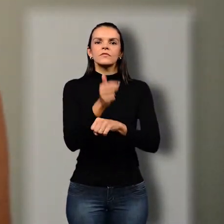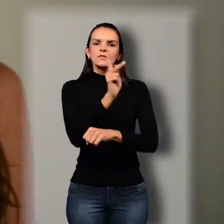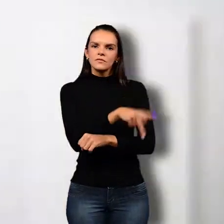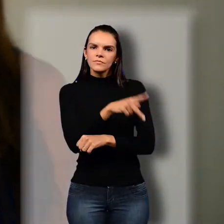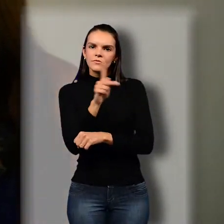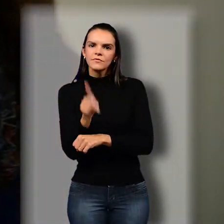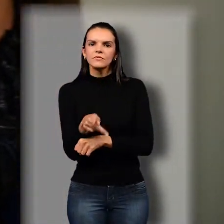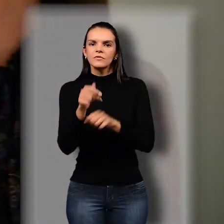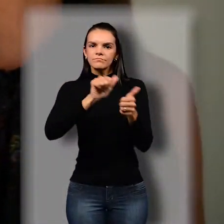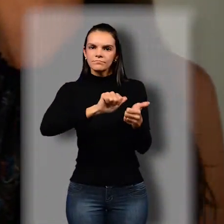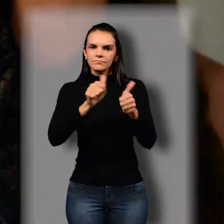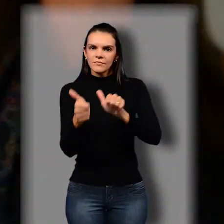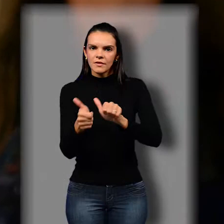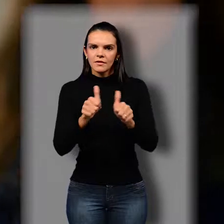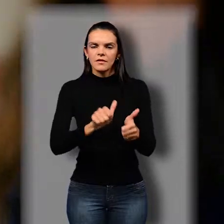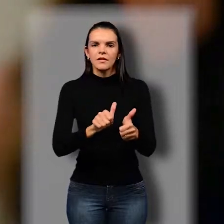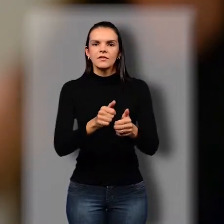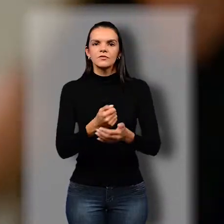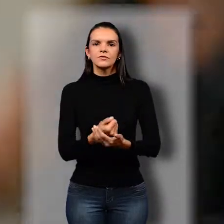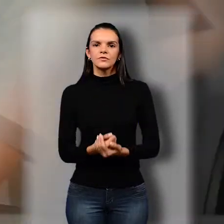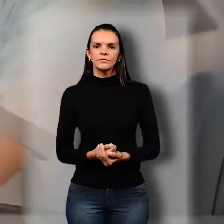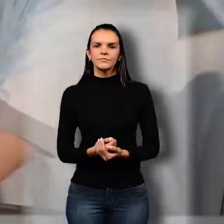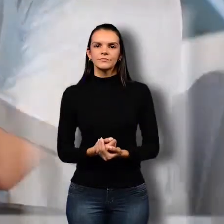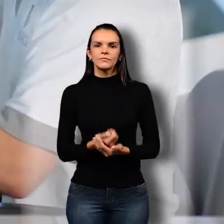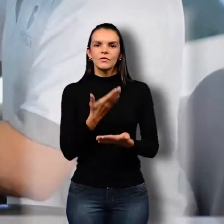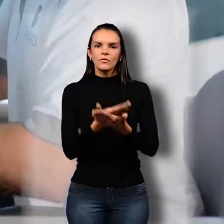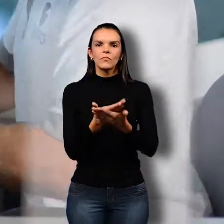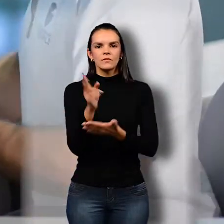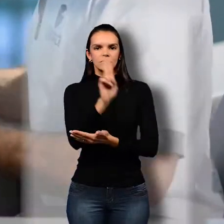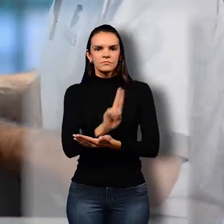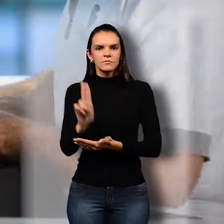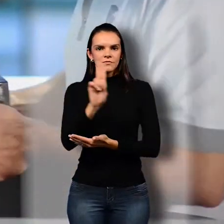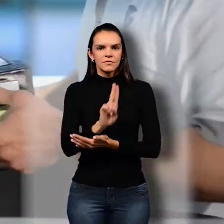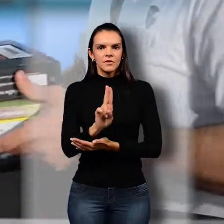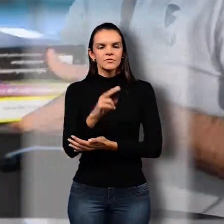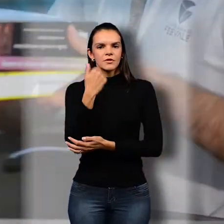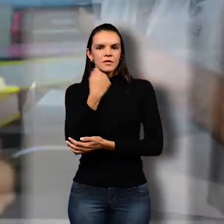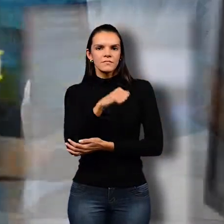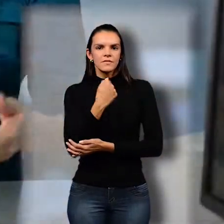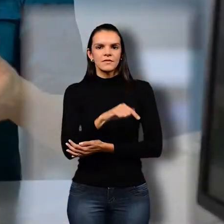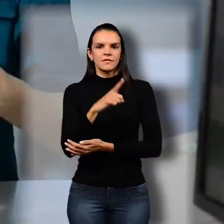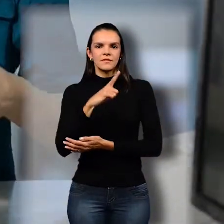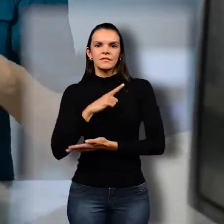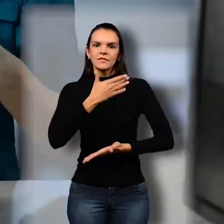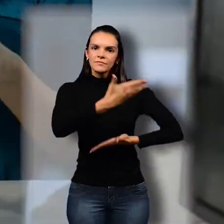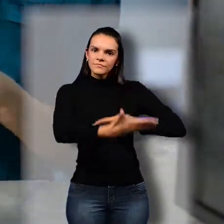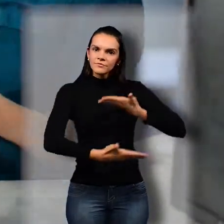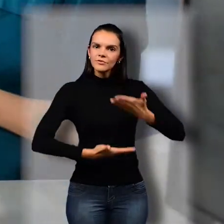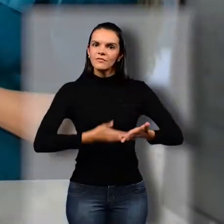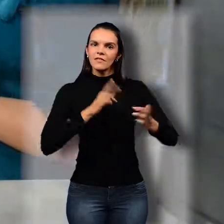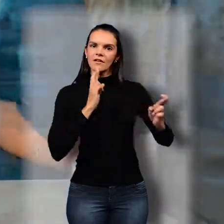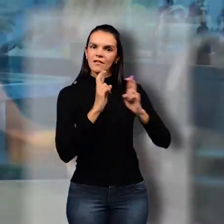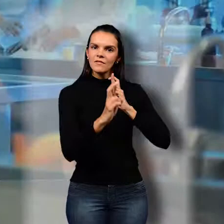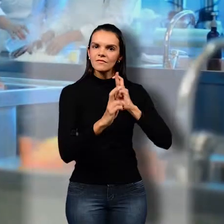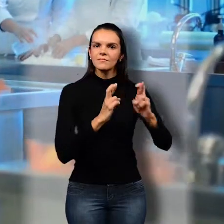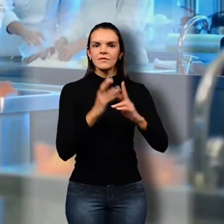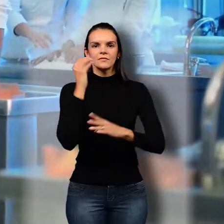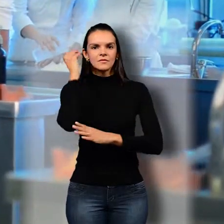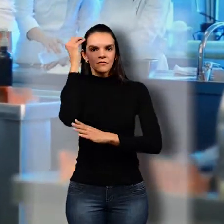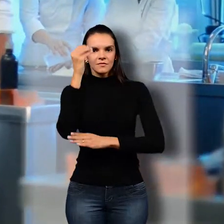professores qualificados, uma universidade se constrói com trocas, com